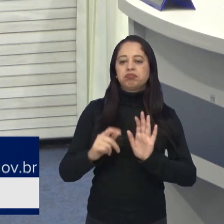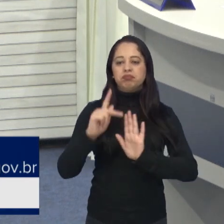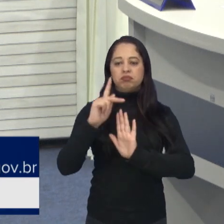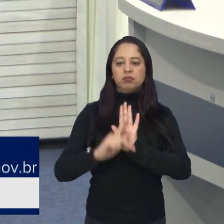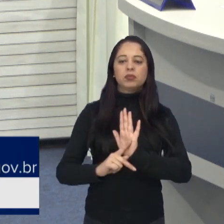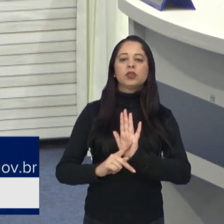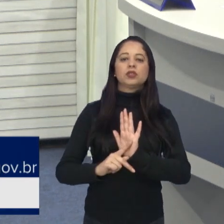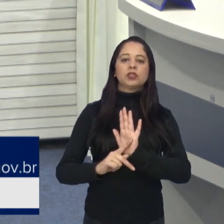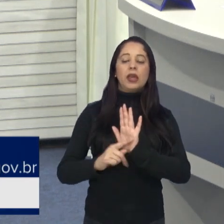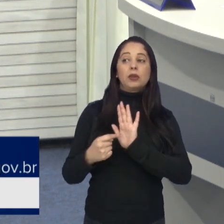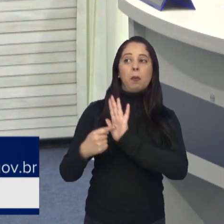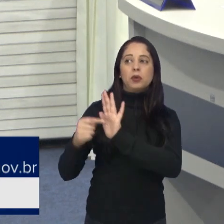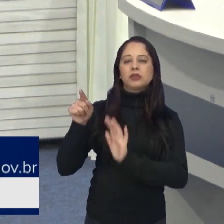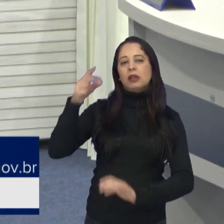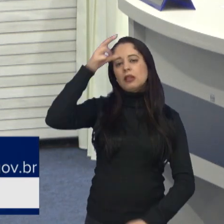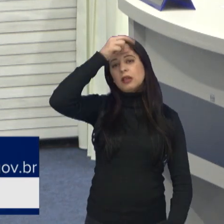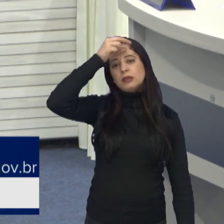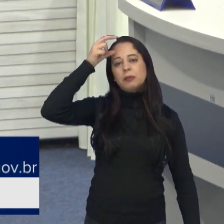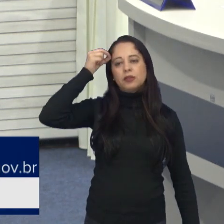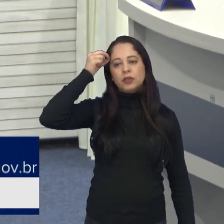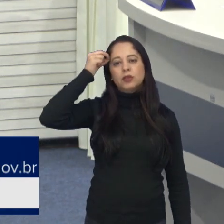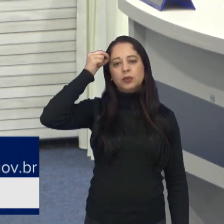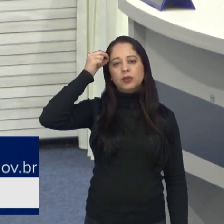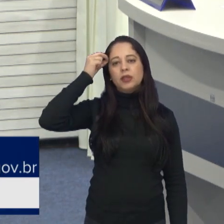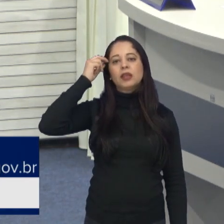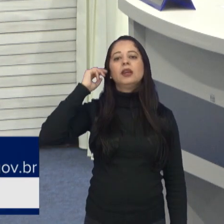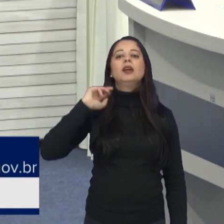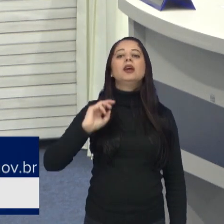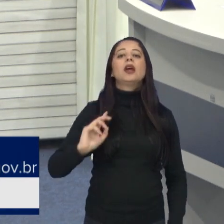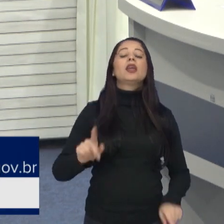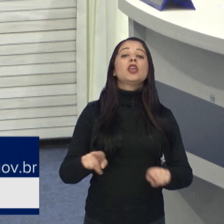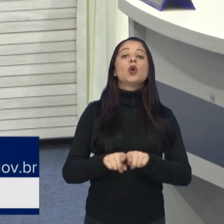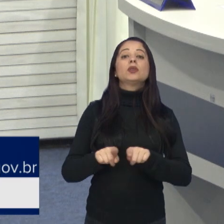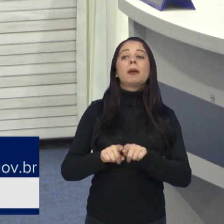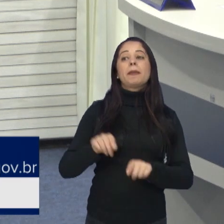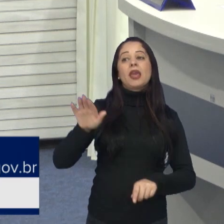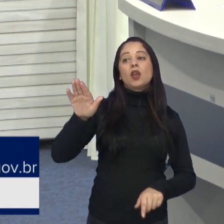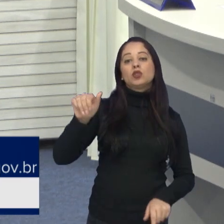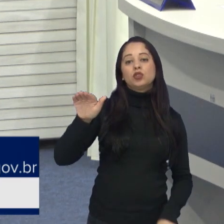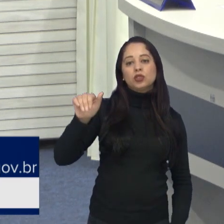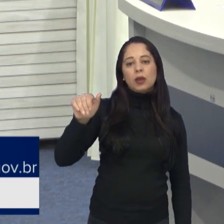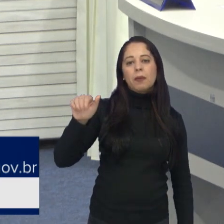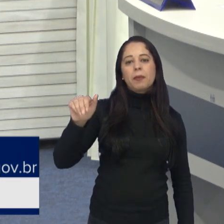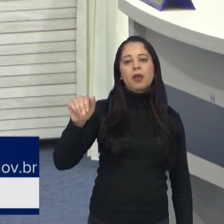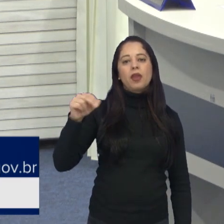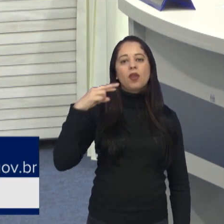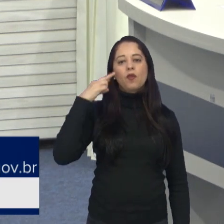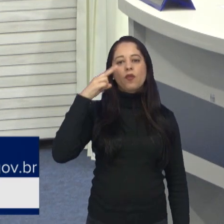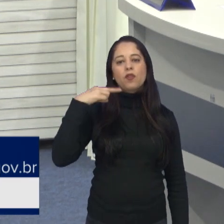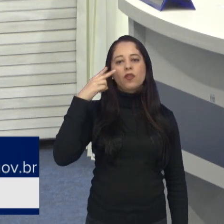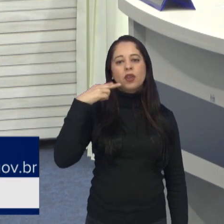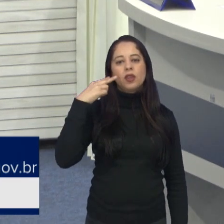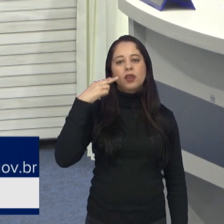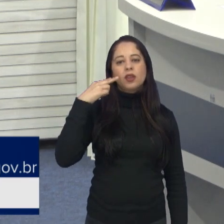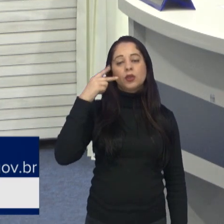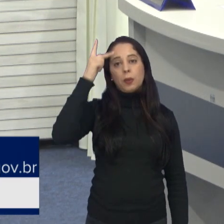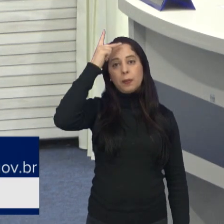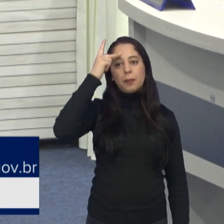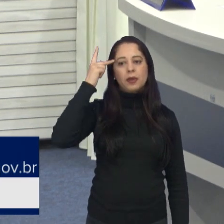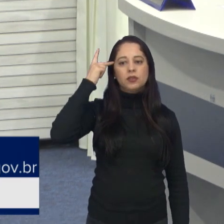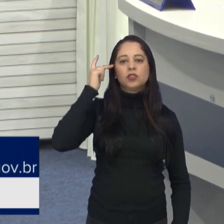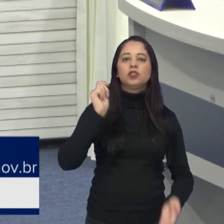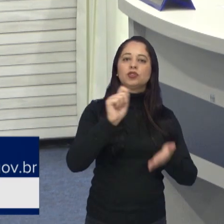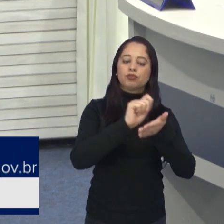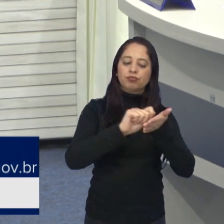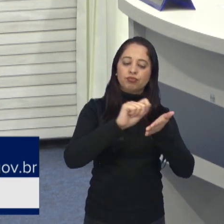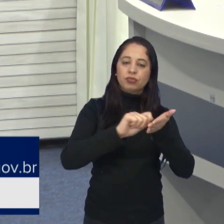para o Executivo, né, e tive a felicidade, convidei o veterano aqui da casa, o vereador Petite, nosso